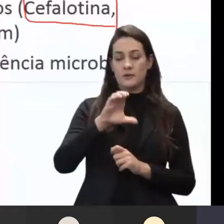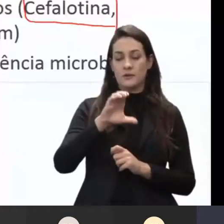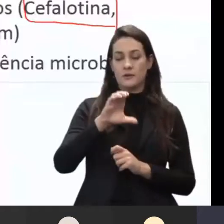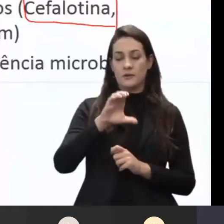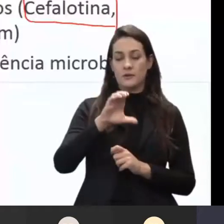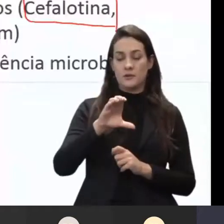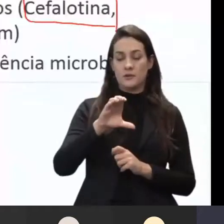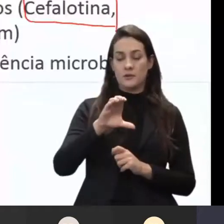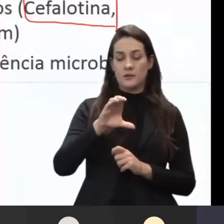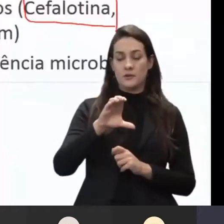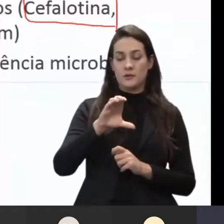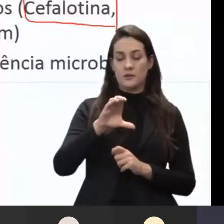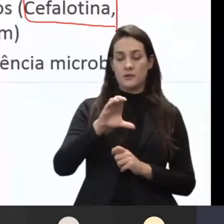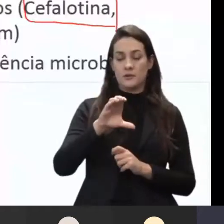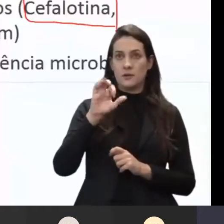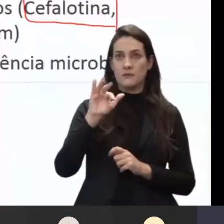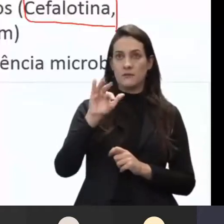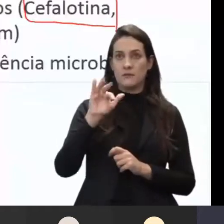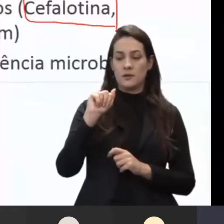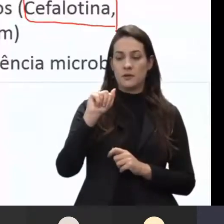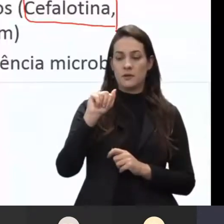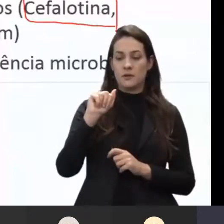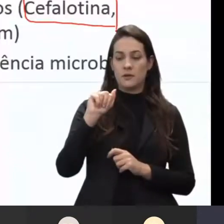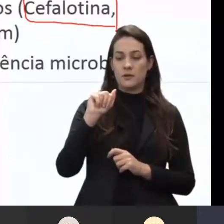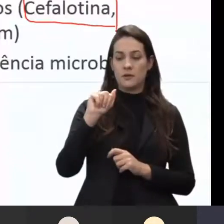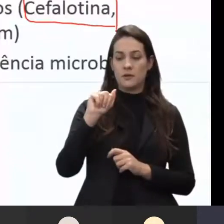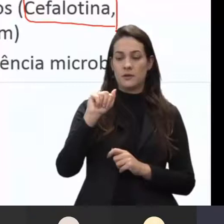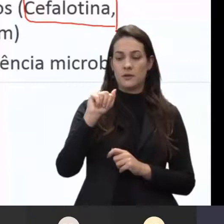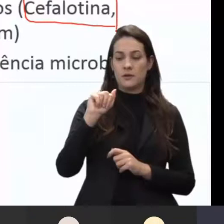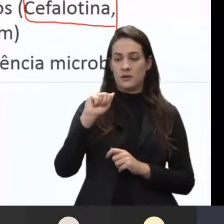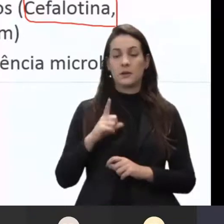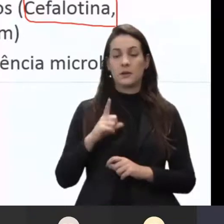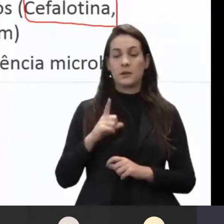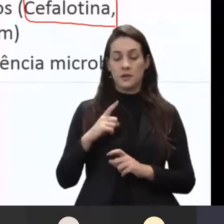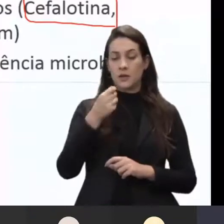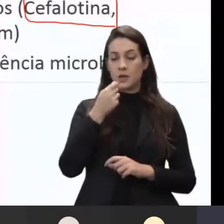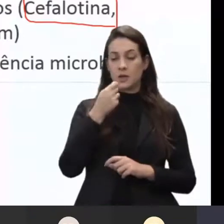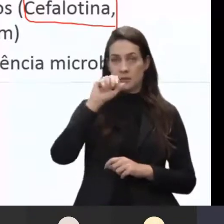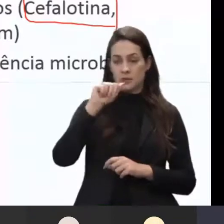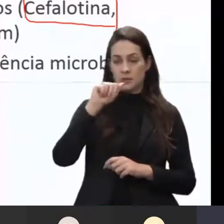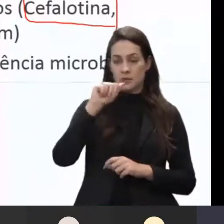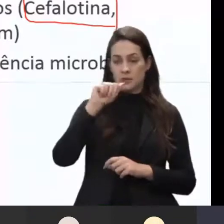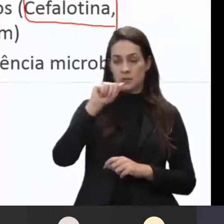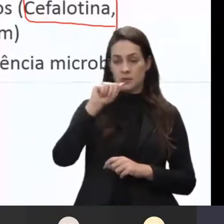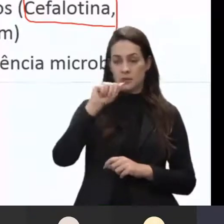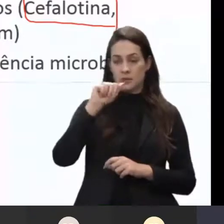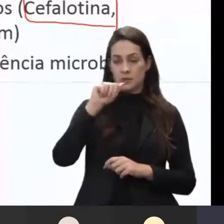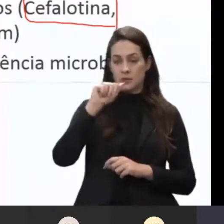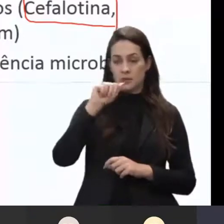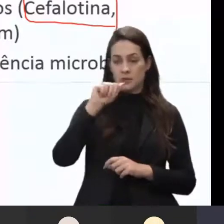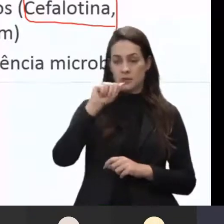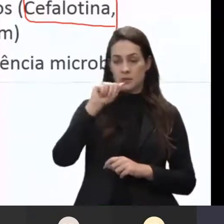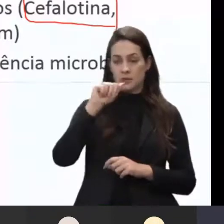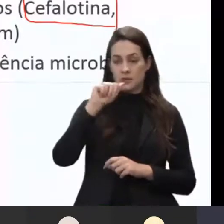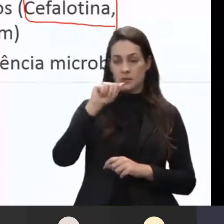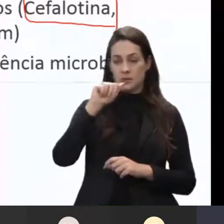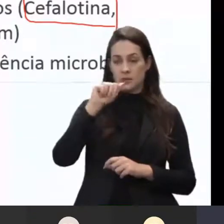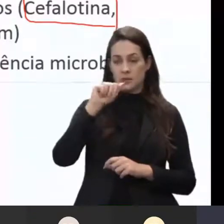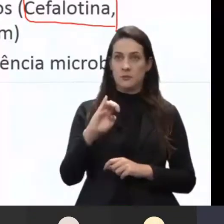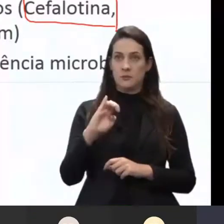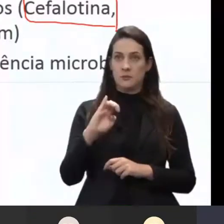cefalotina é um antibiótico, faz parte da classe das cefalosporinas de primeira geração, e a cefalotina é muito utilizada